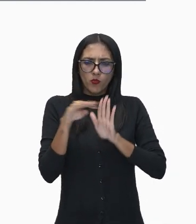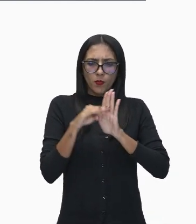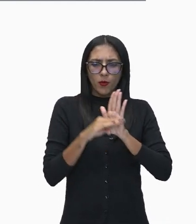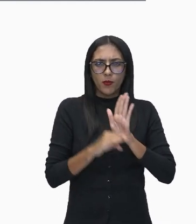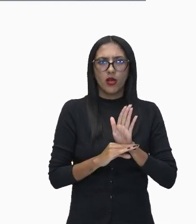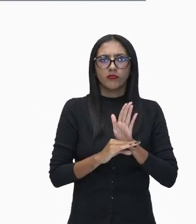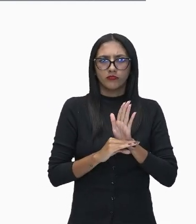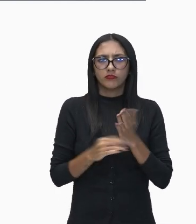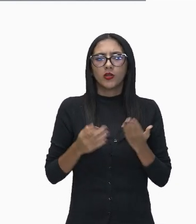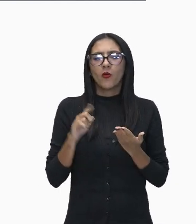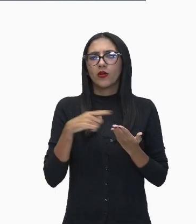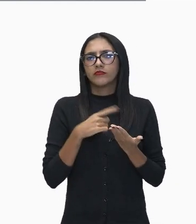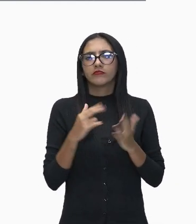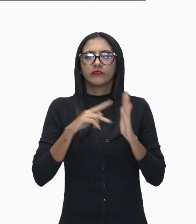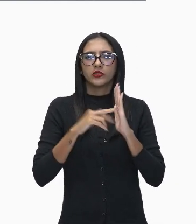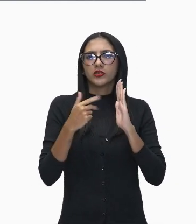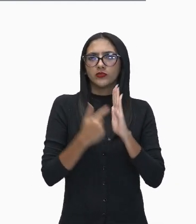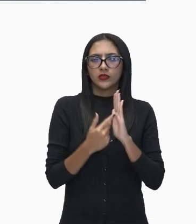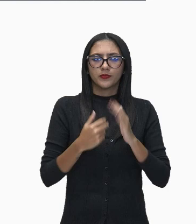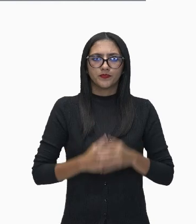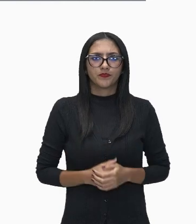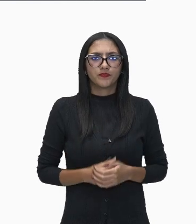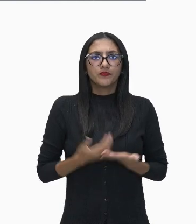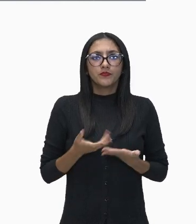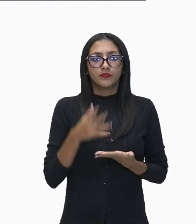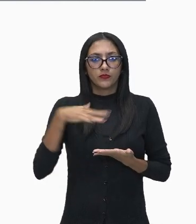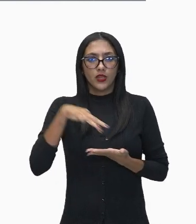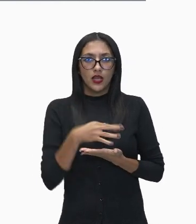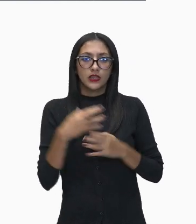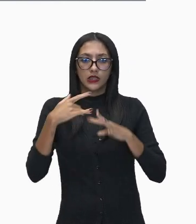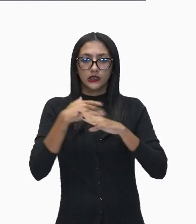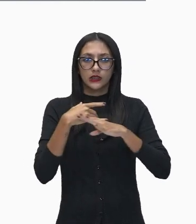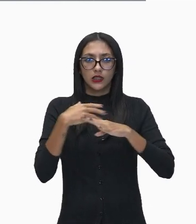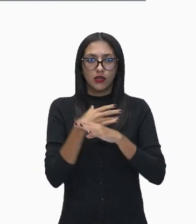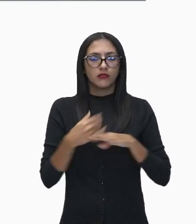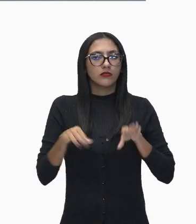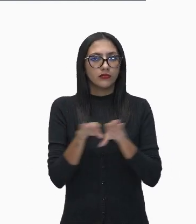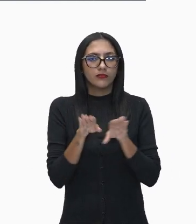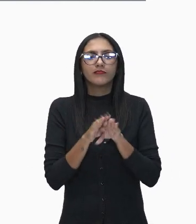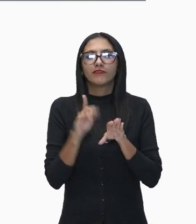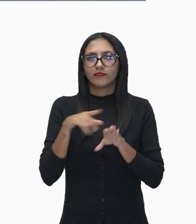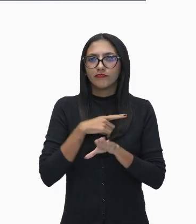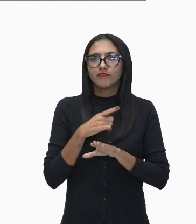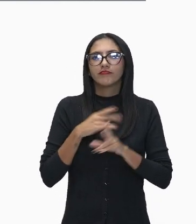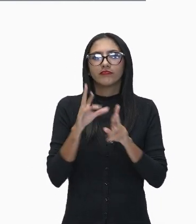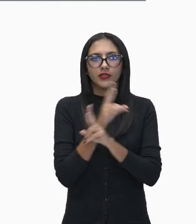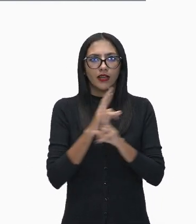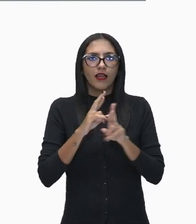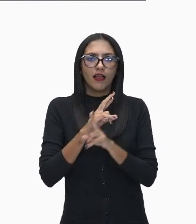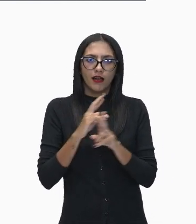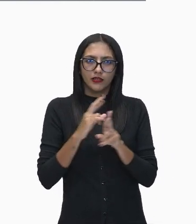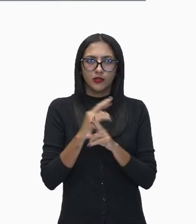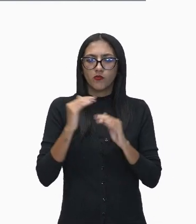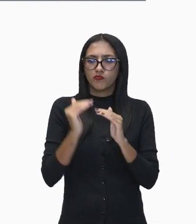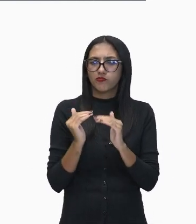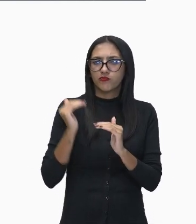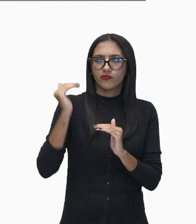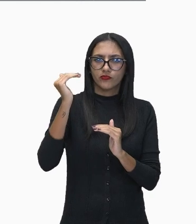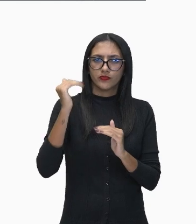por diante. Então, quando a gente fala nas cidades, nós também temos aí a questão da hierarquia,